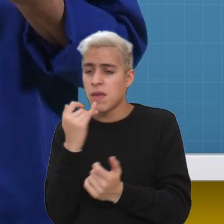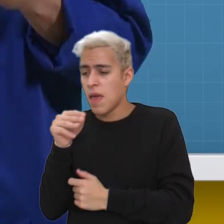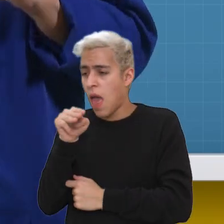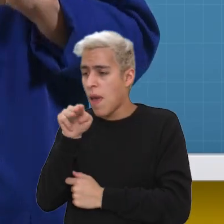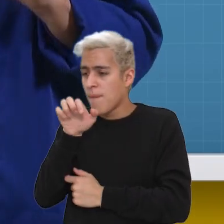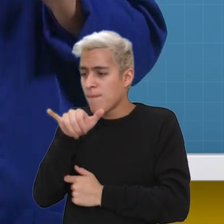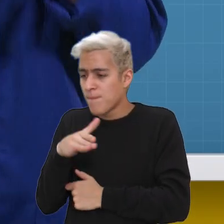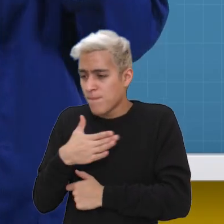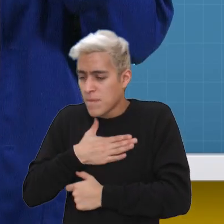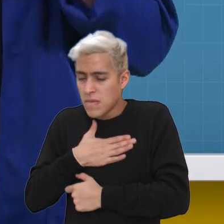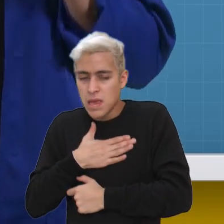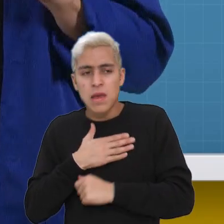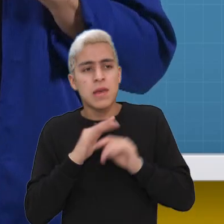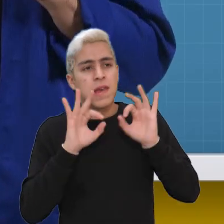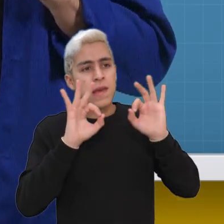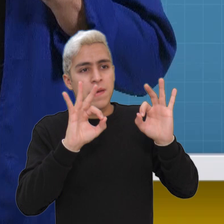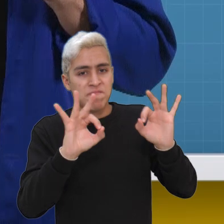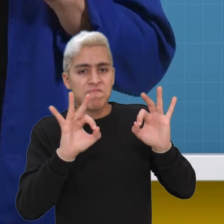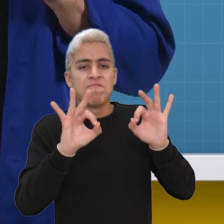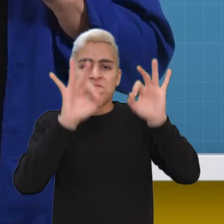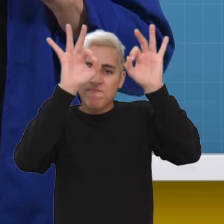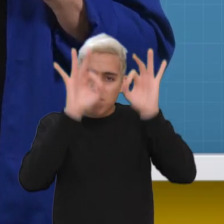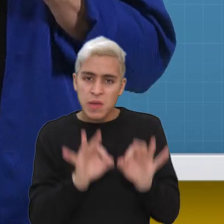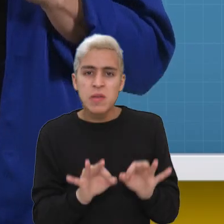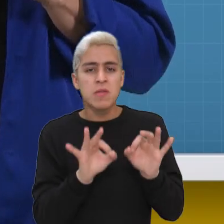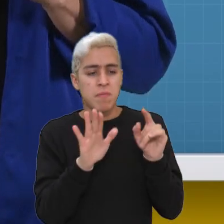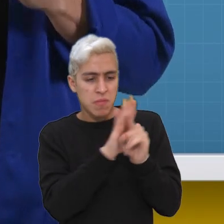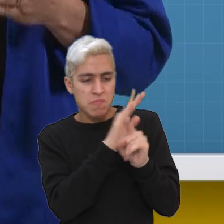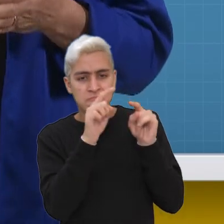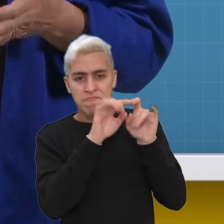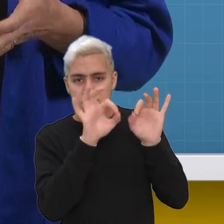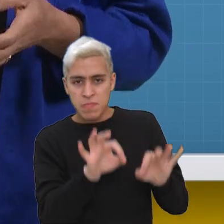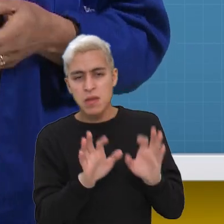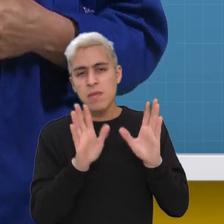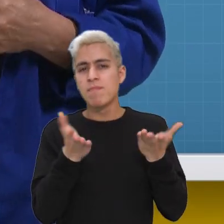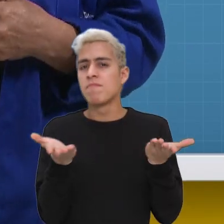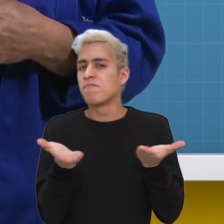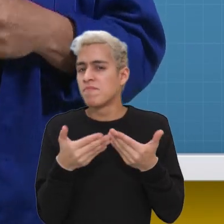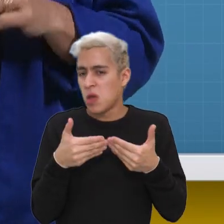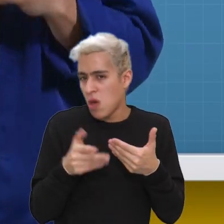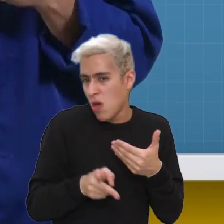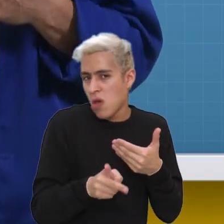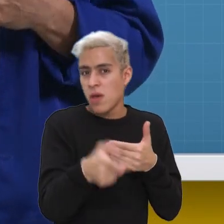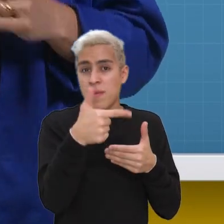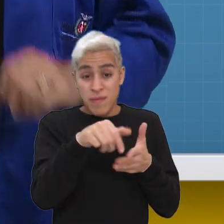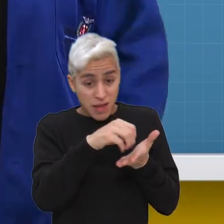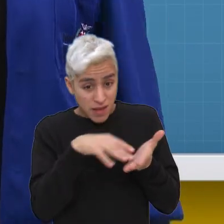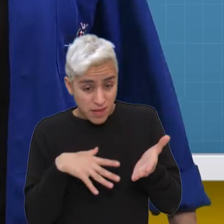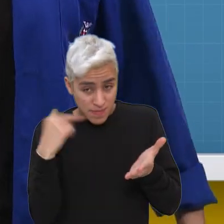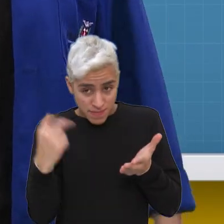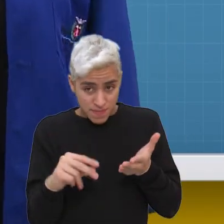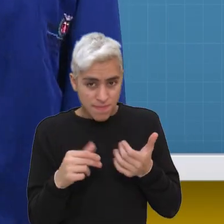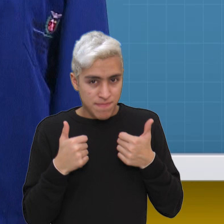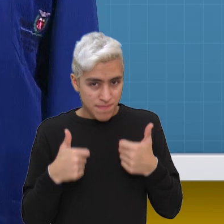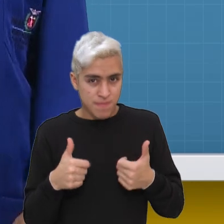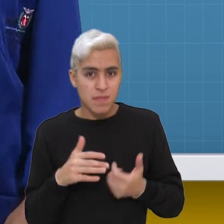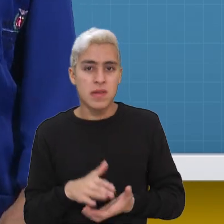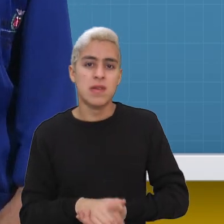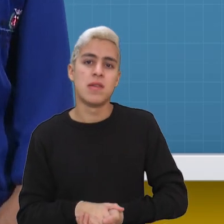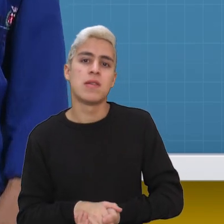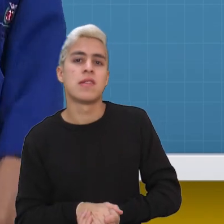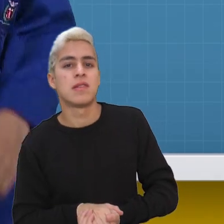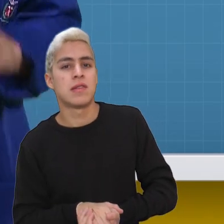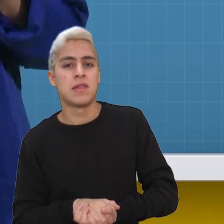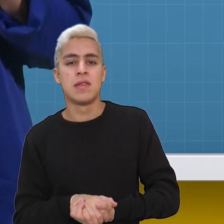com mim. Perfeito, você acertou a questão. Muito bem, agora vamos dar continuidade e fazer mais um exercíciozinho. Vamos lá?